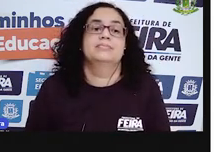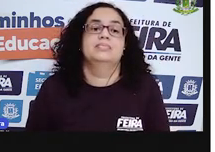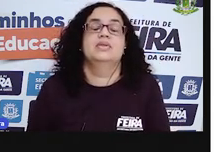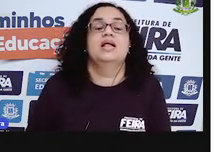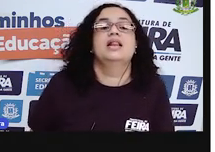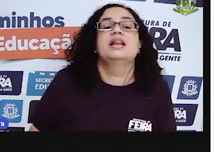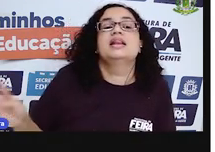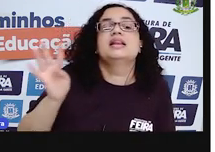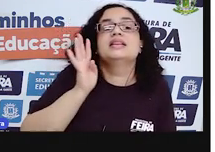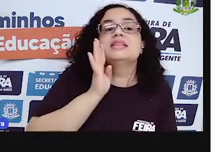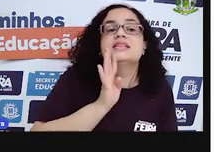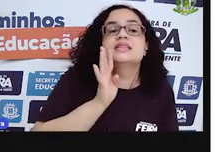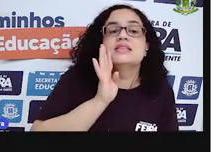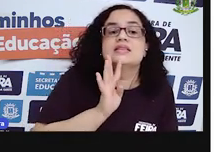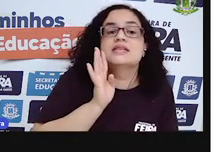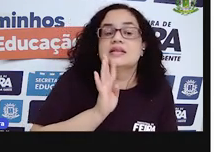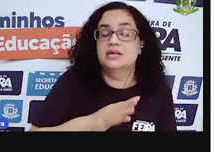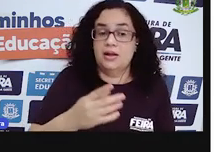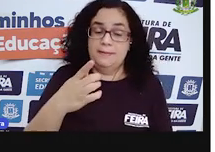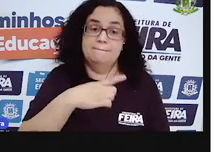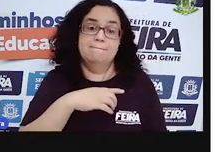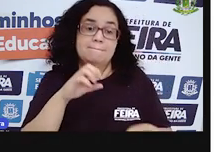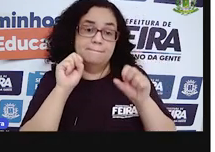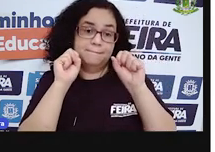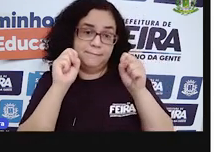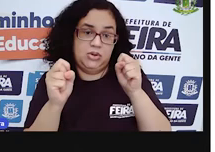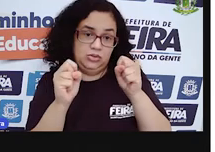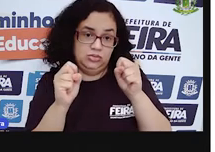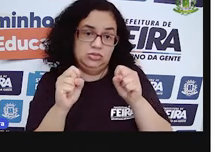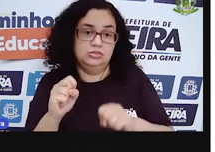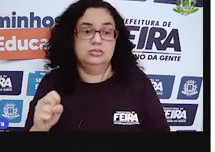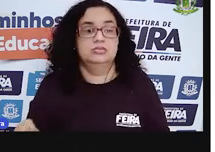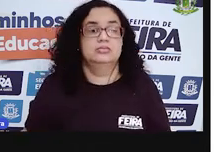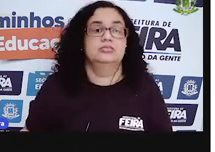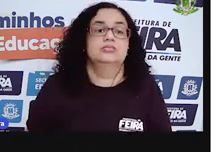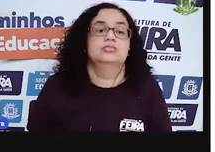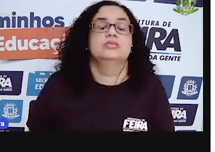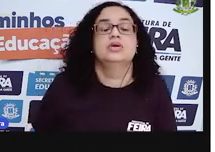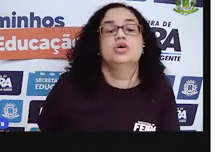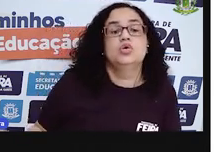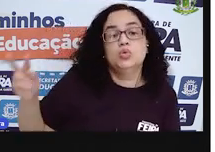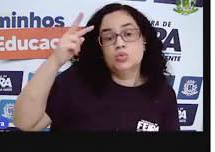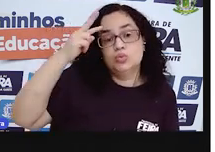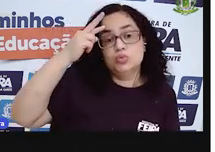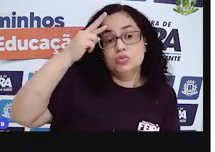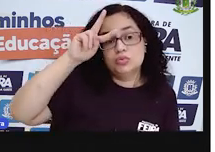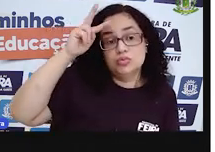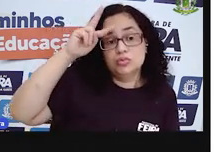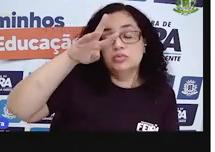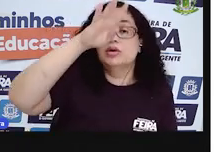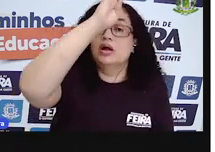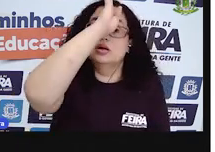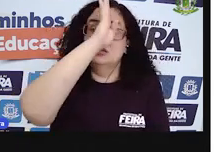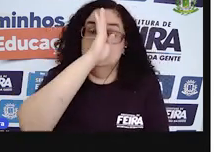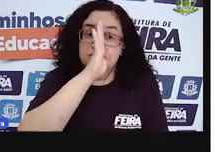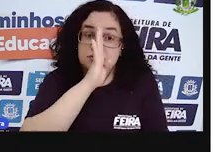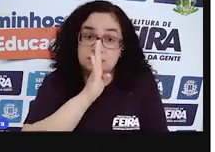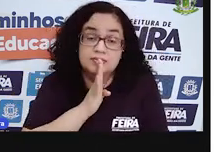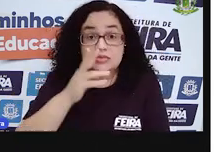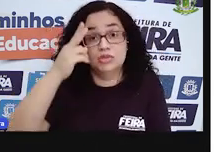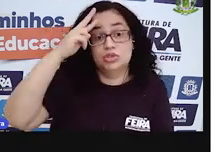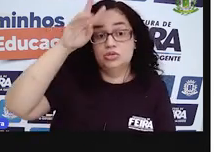isso é o mais legal de tudo a gente pode baixar essas histórias em quadrinhos